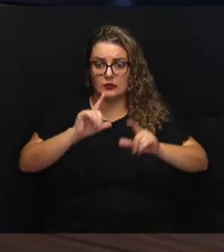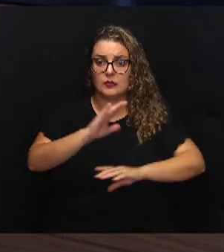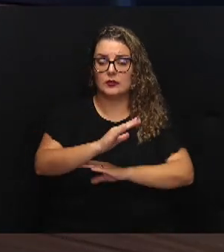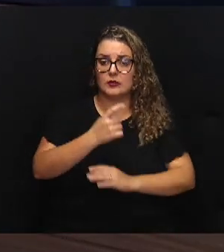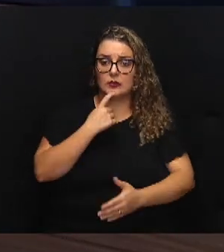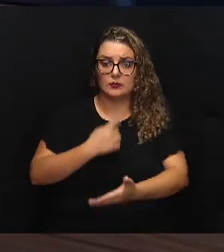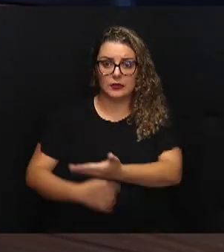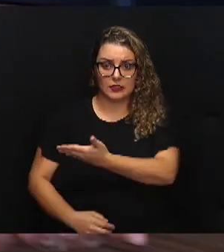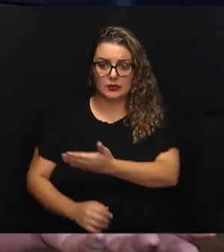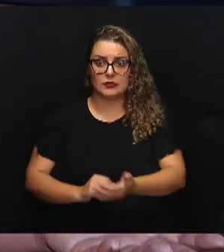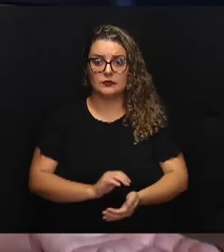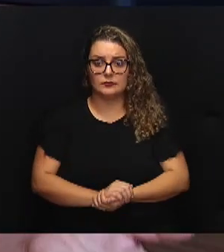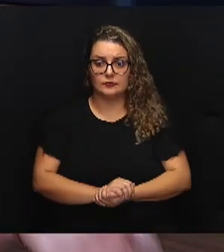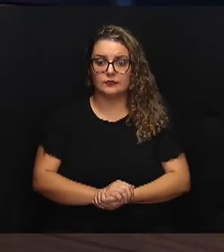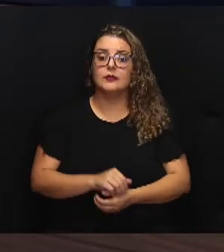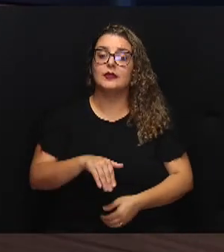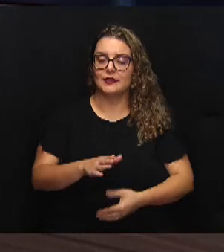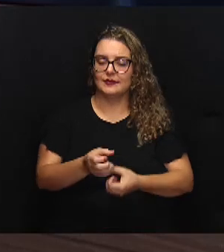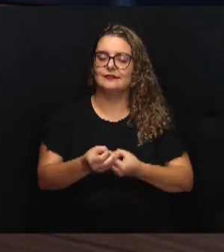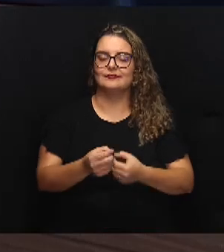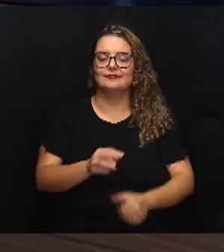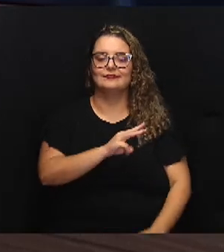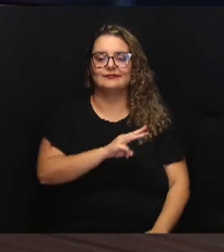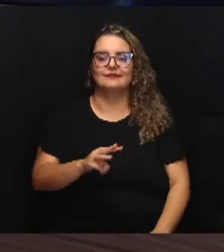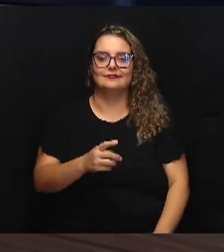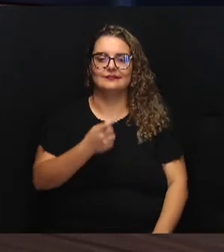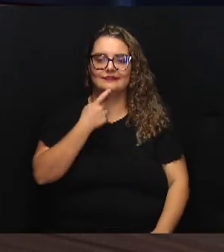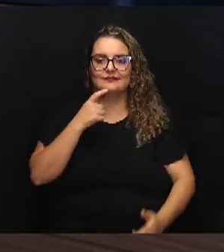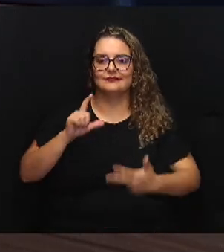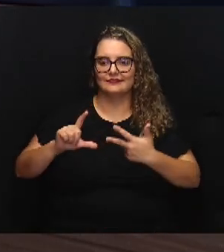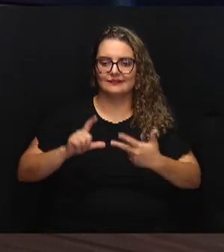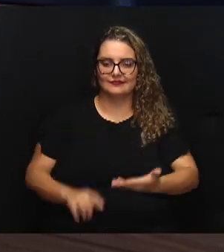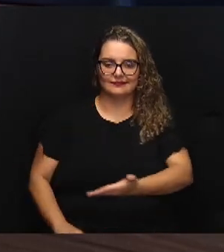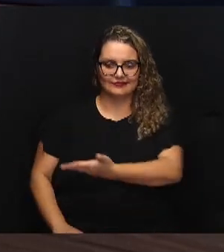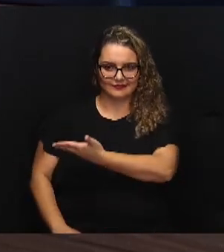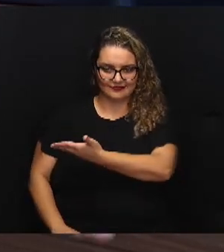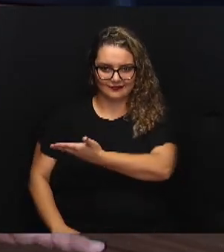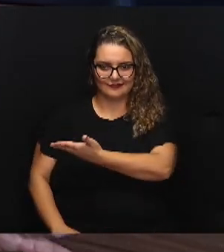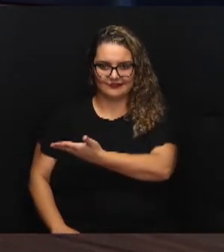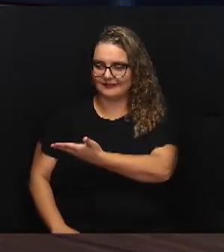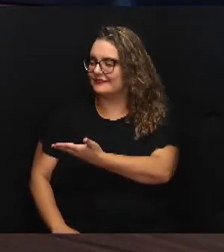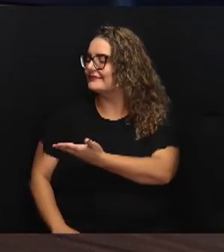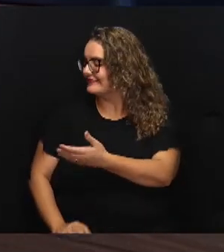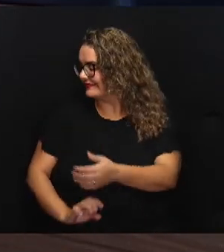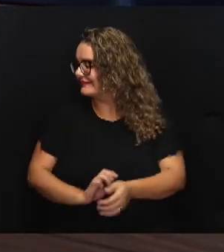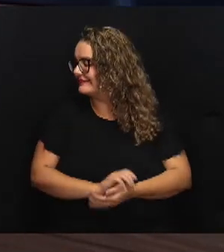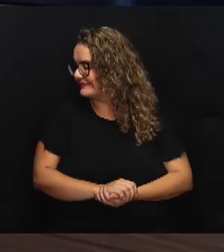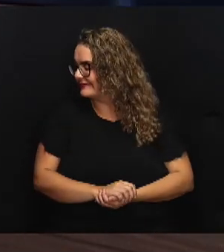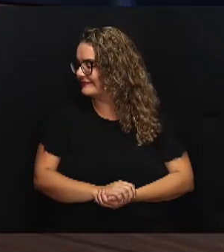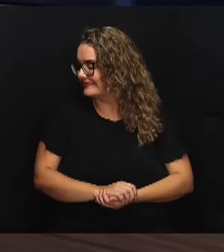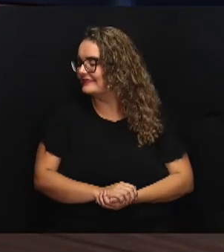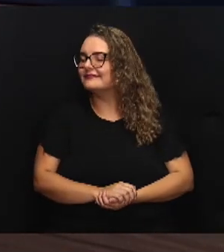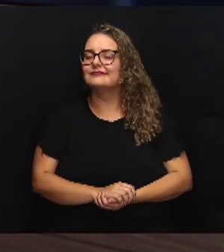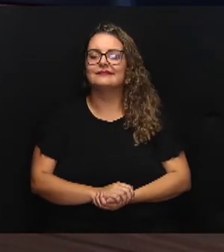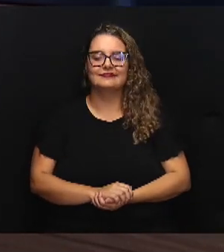youtube.com/TV Câmara Campinas. E mais informações sobre o trabalho dos vereadores está no site